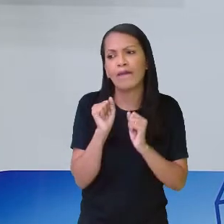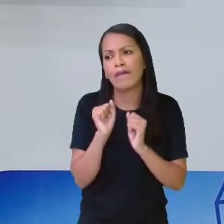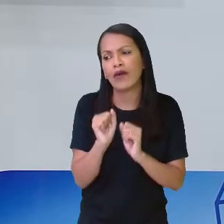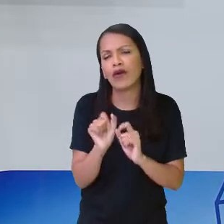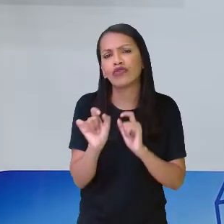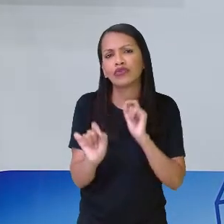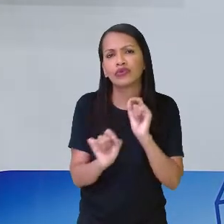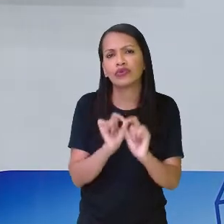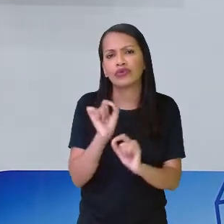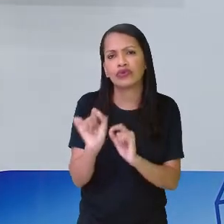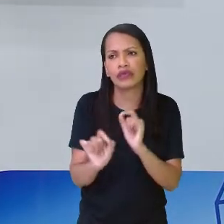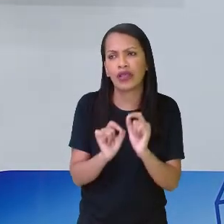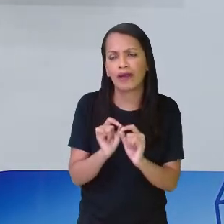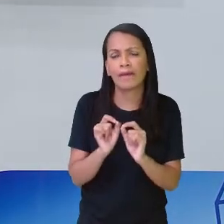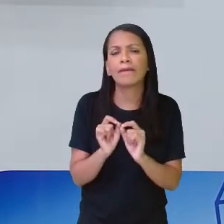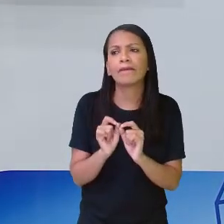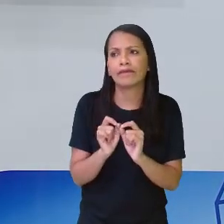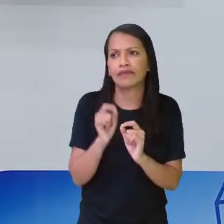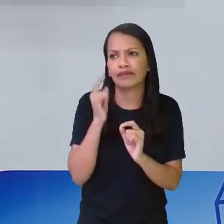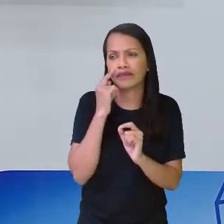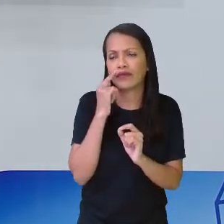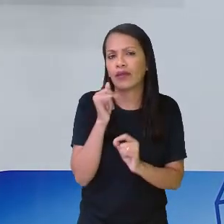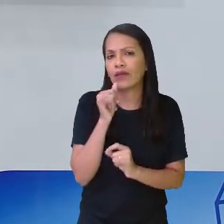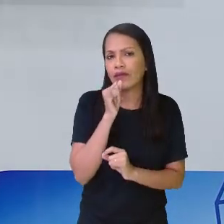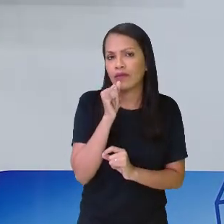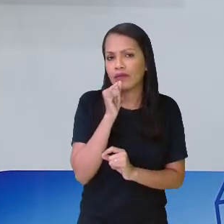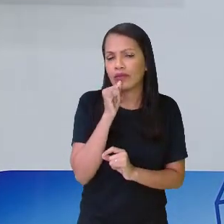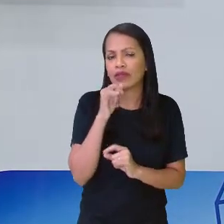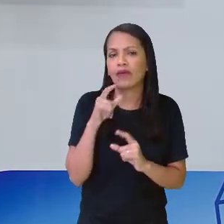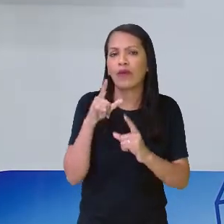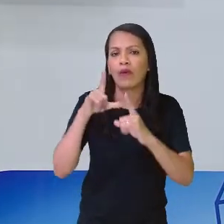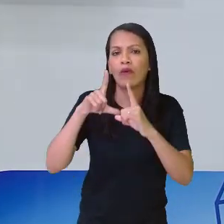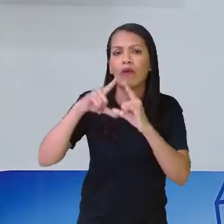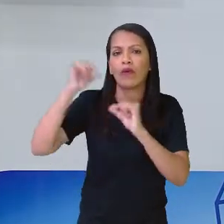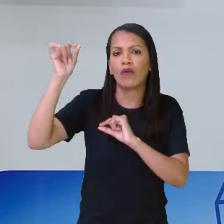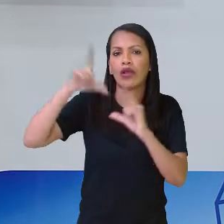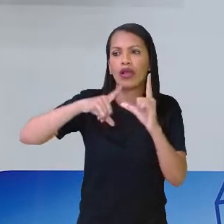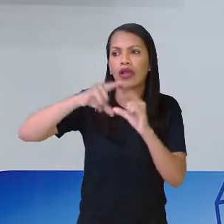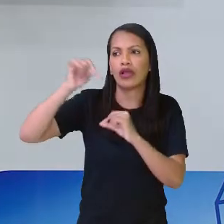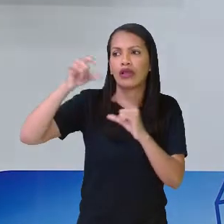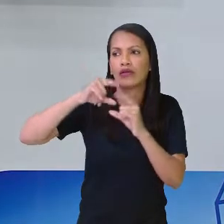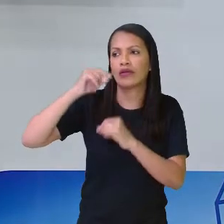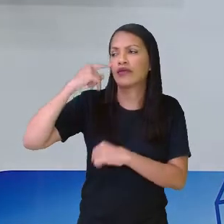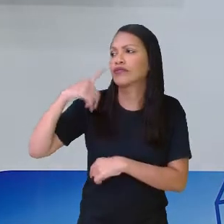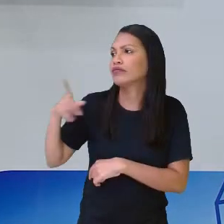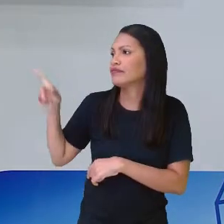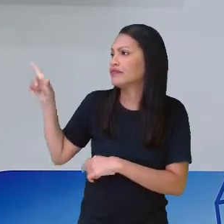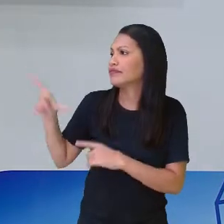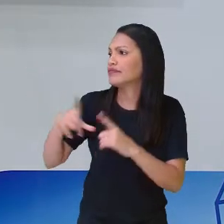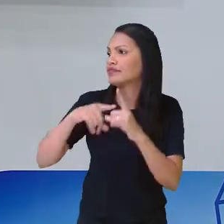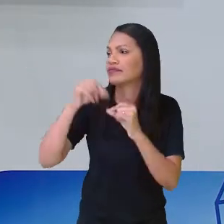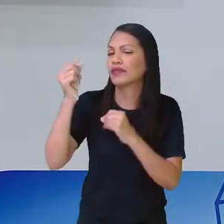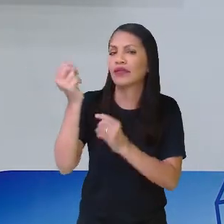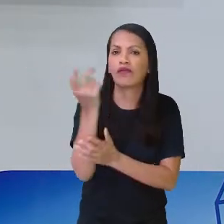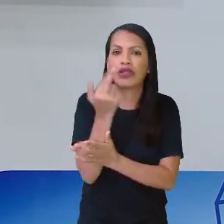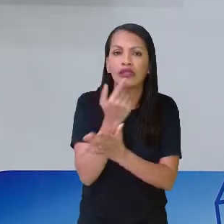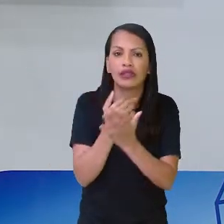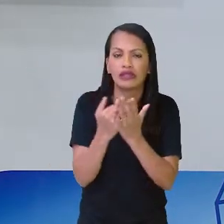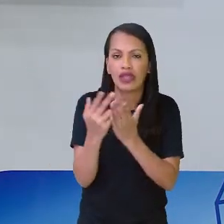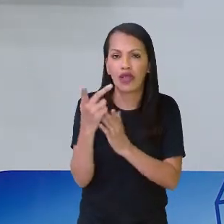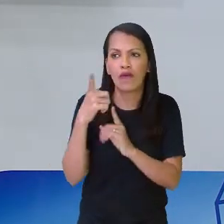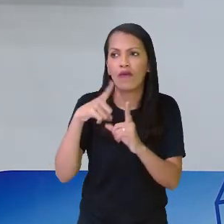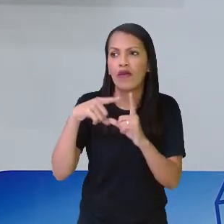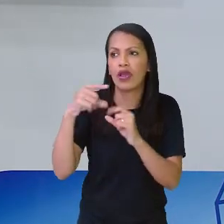pegar um molde, por exemplo, uma estrela. Então, digamos que eu tenho essa folha aqui, eu vou desenhar uma estrela